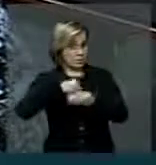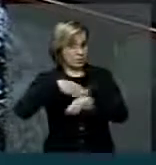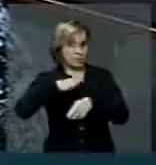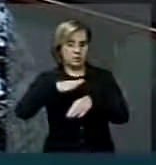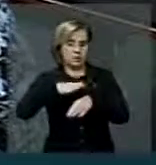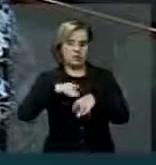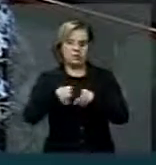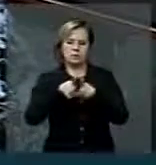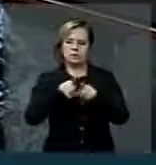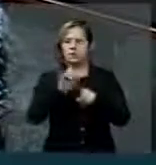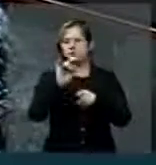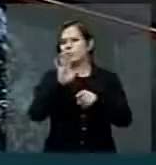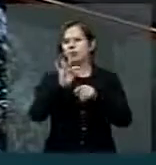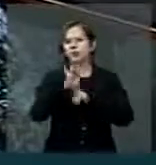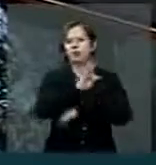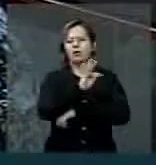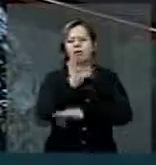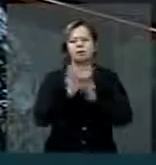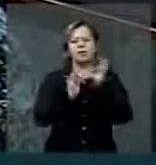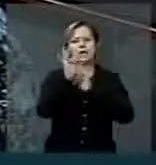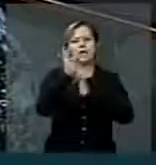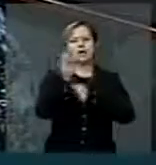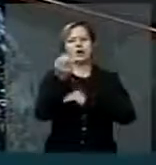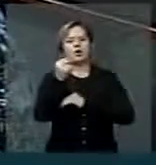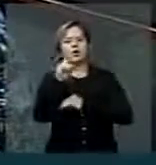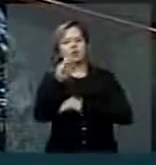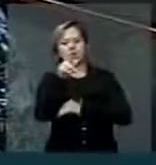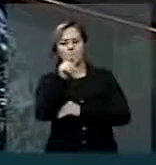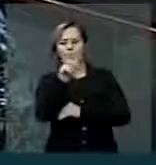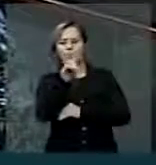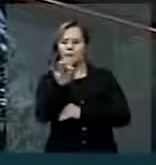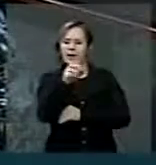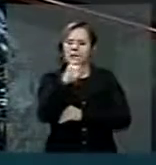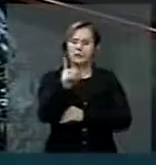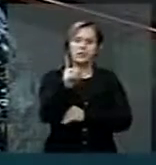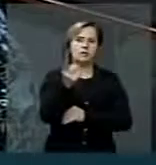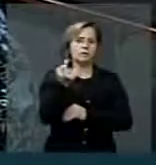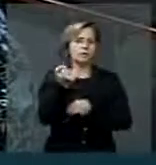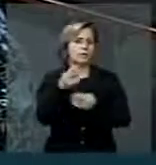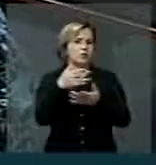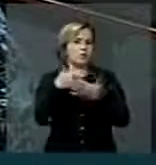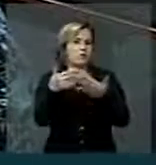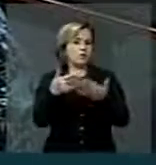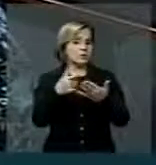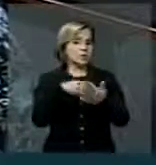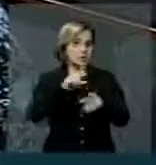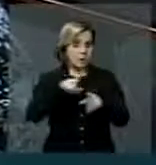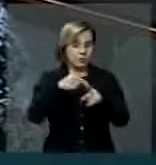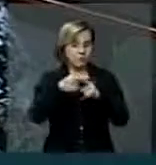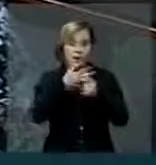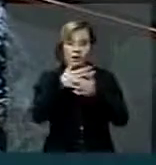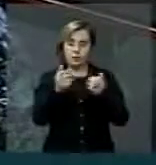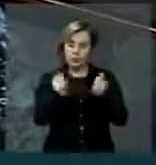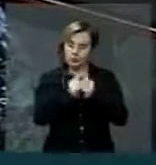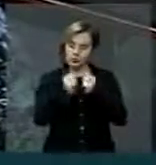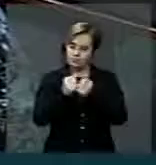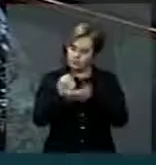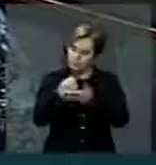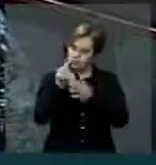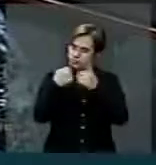questão tecnológica, de uma decisão sobre padrão, tem um outro componente que